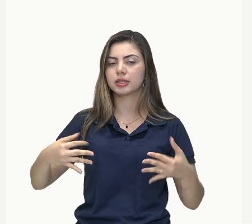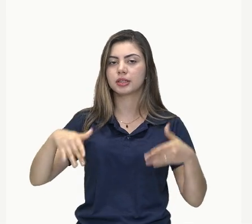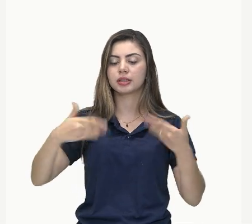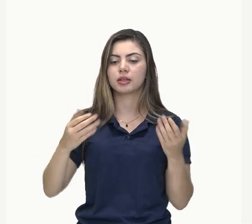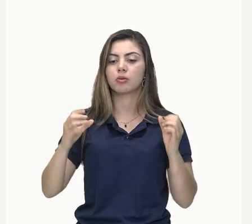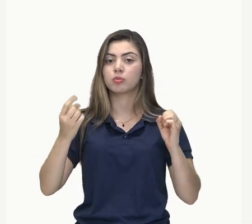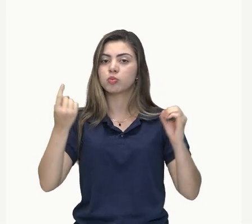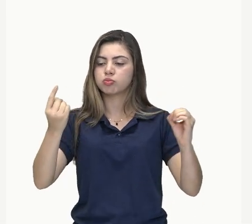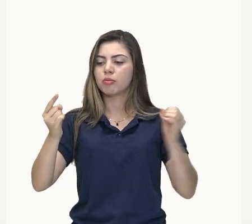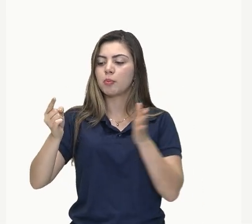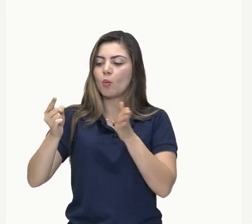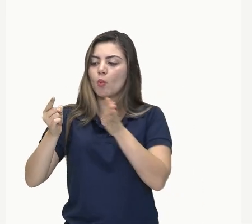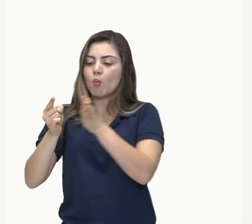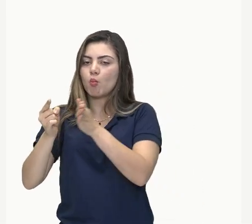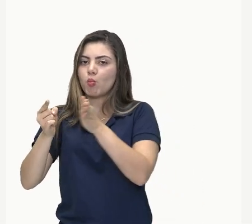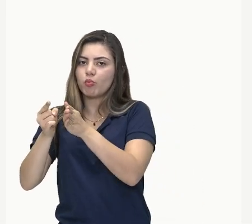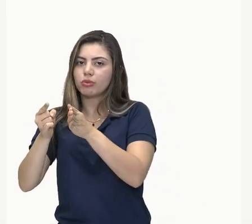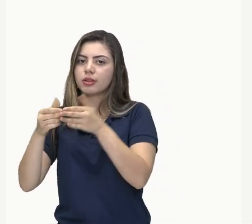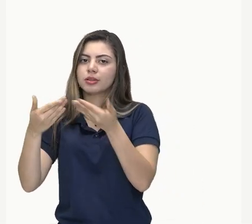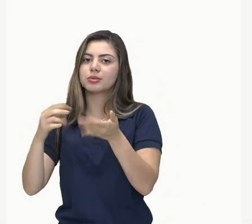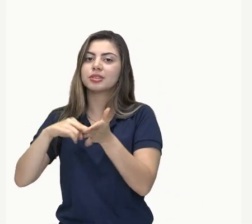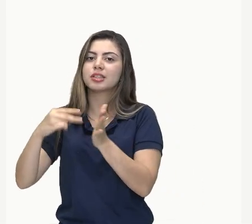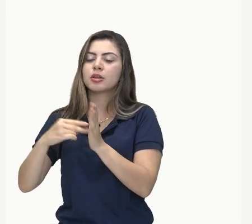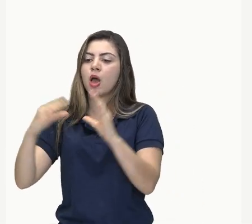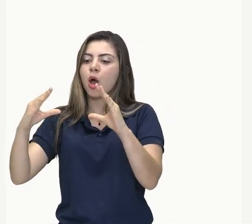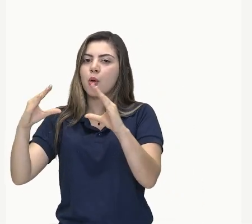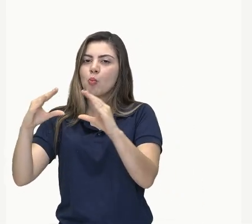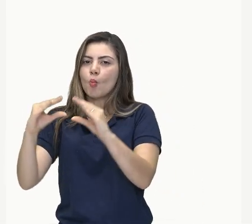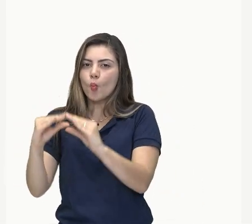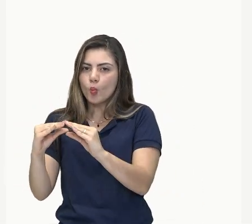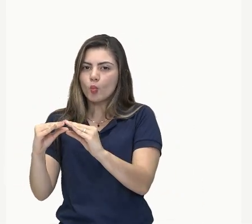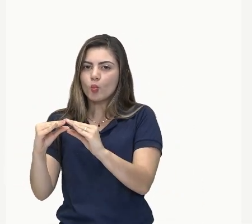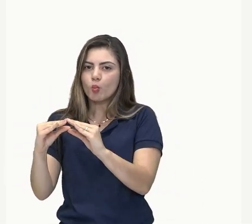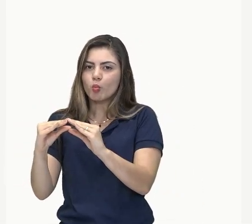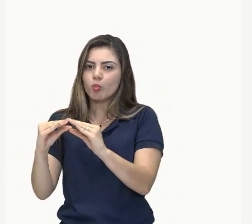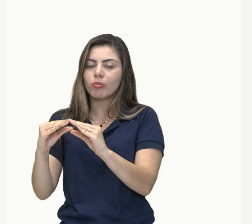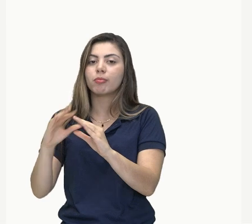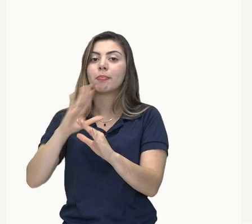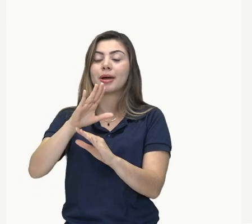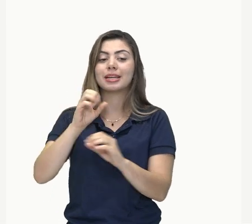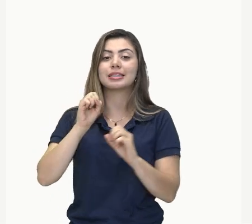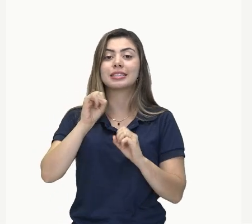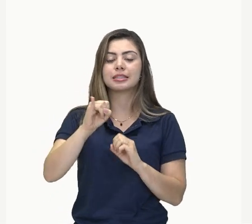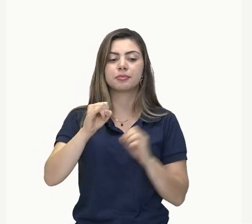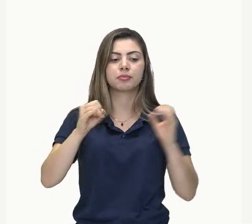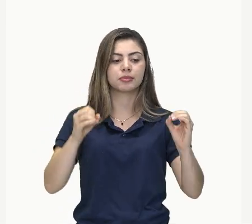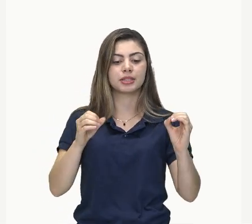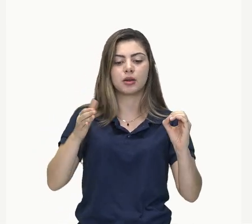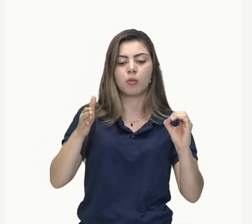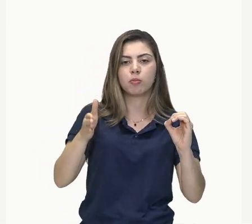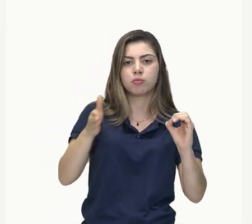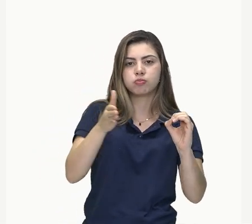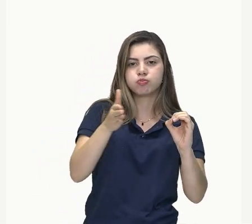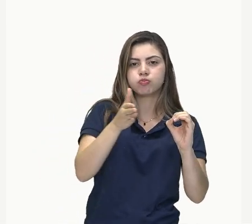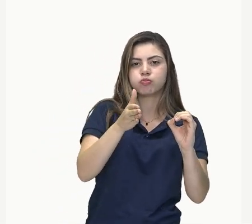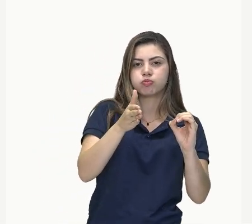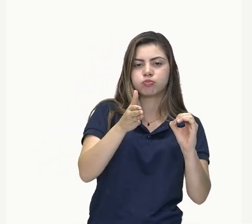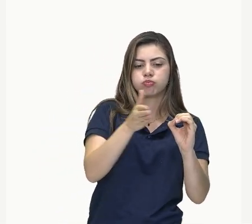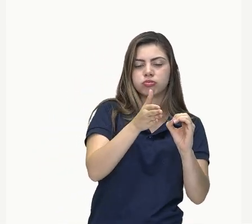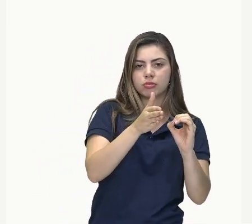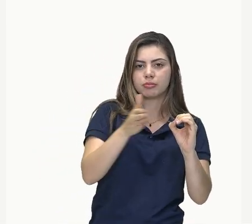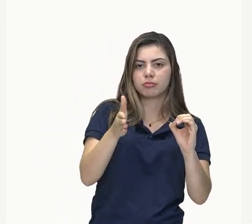de 1, mais achatado ele é, e quanto mais próximo de 0,